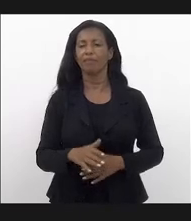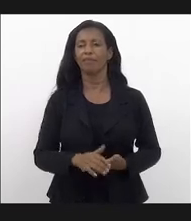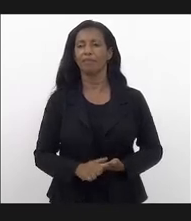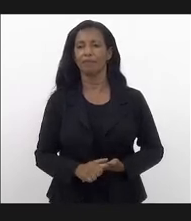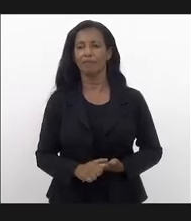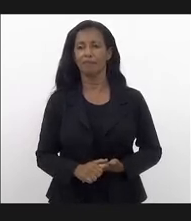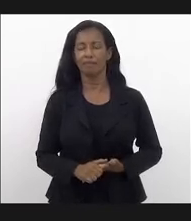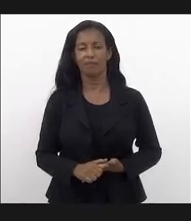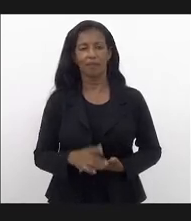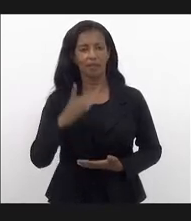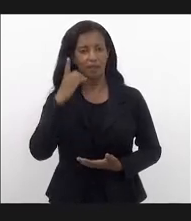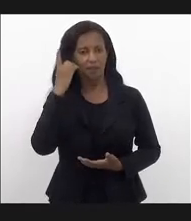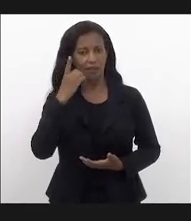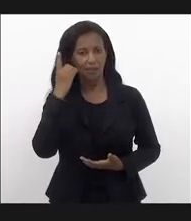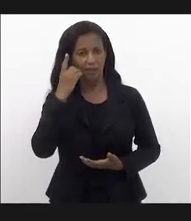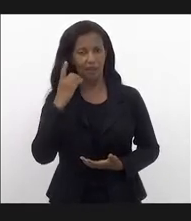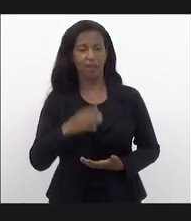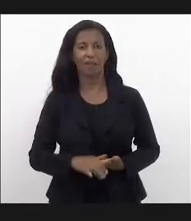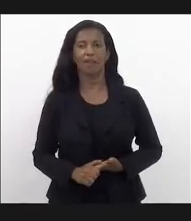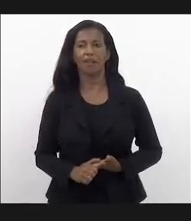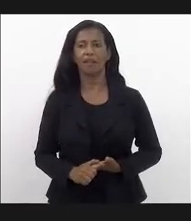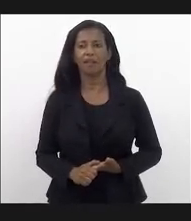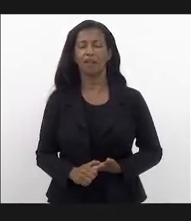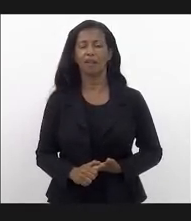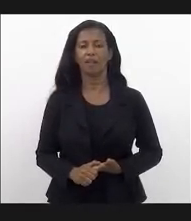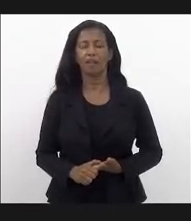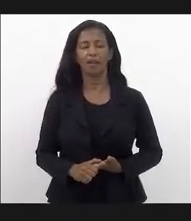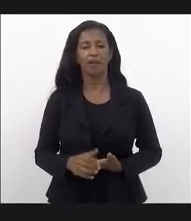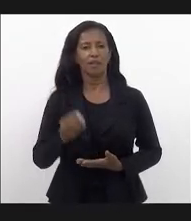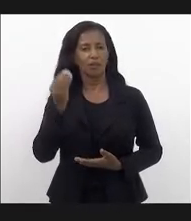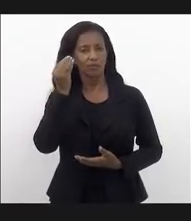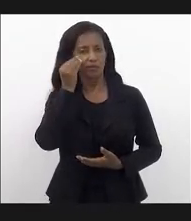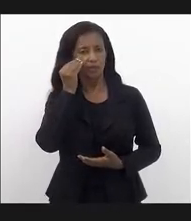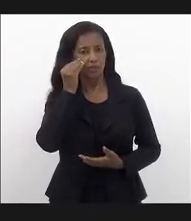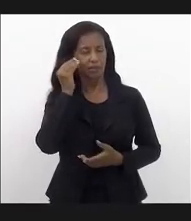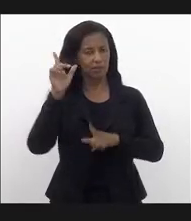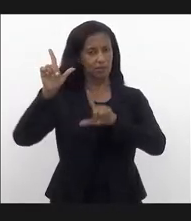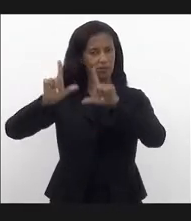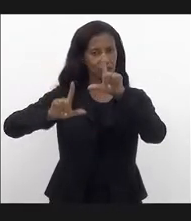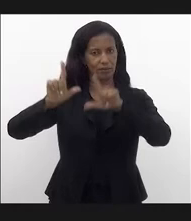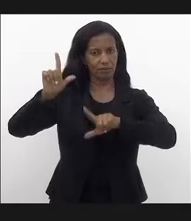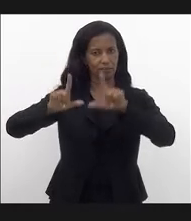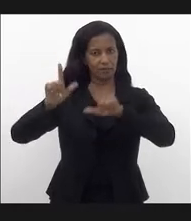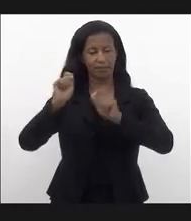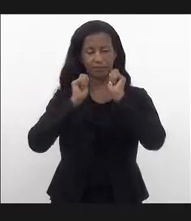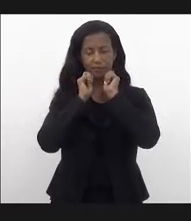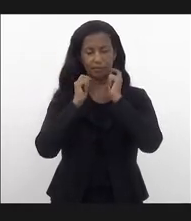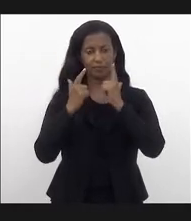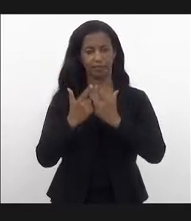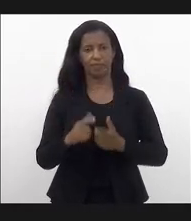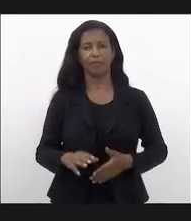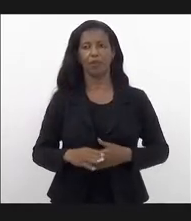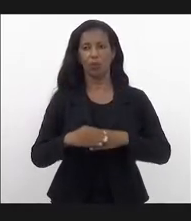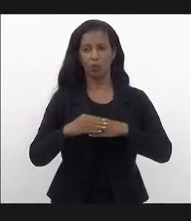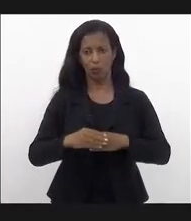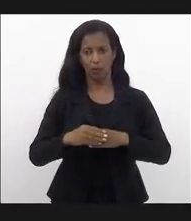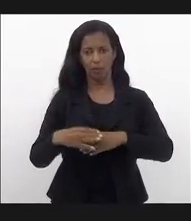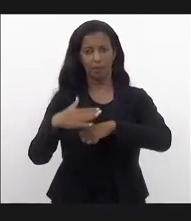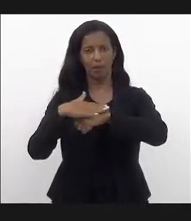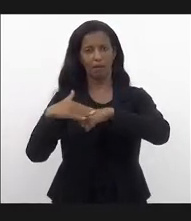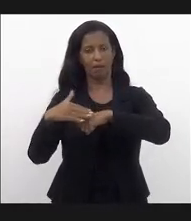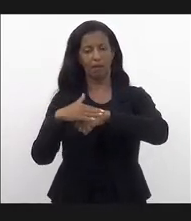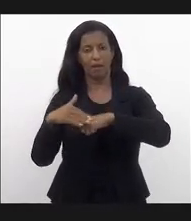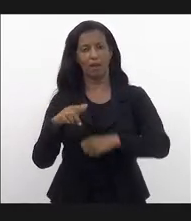todas os deputados e deputadas aqueles que nos acompanham pela TV Alerj saudar carinhosamente a